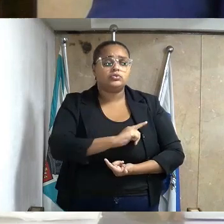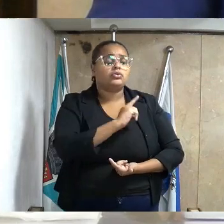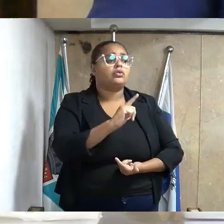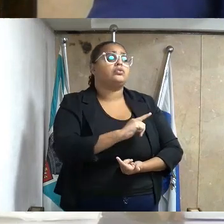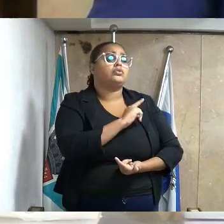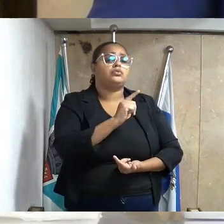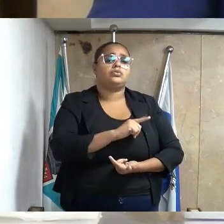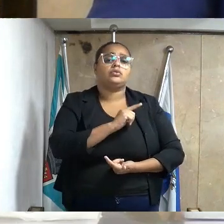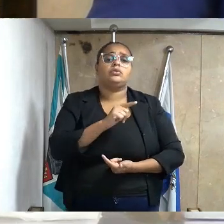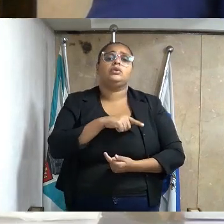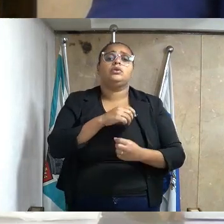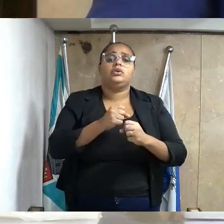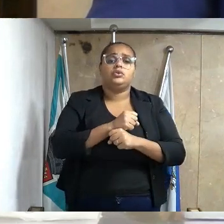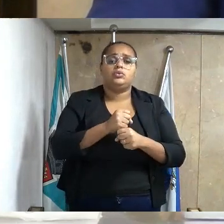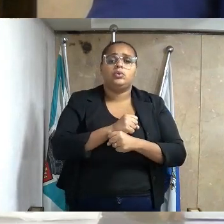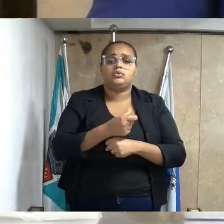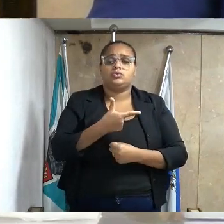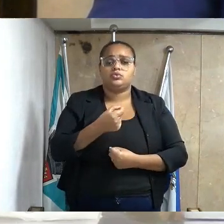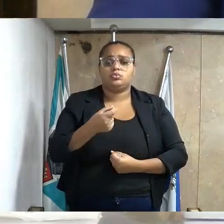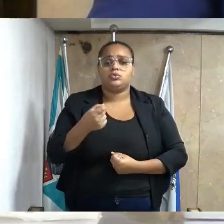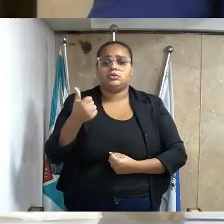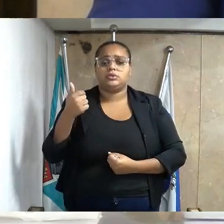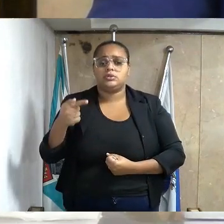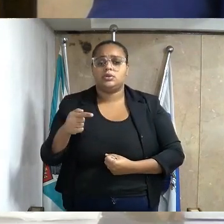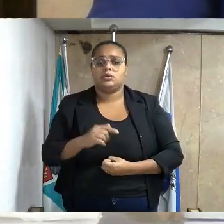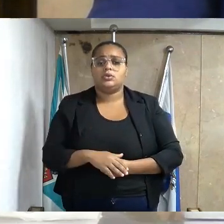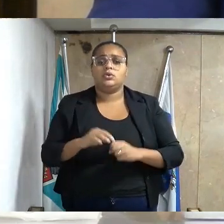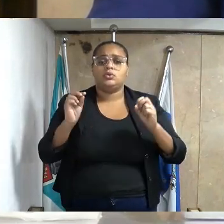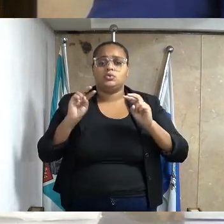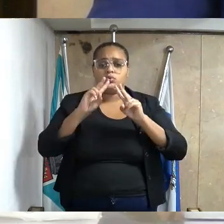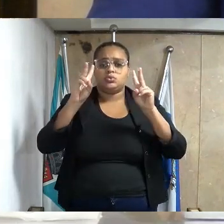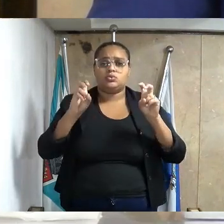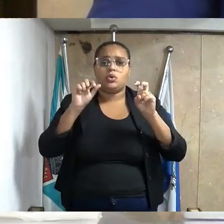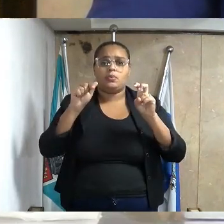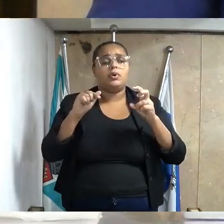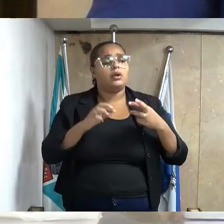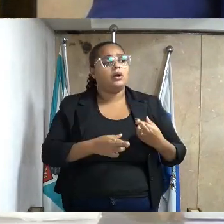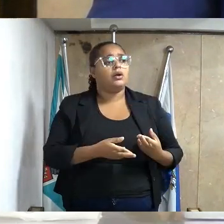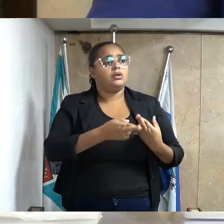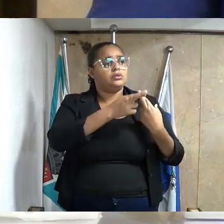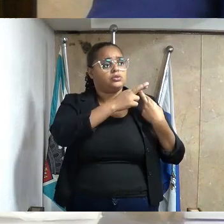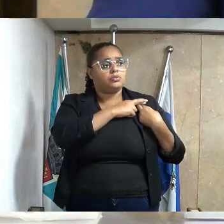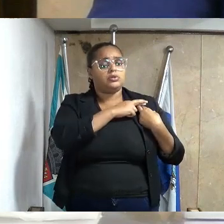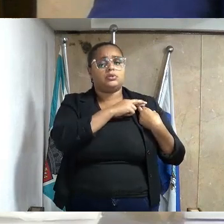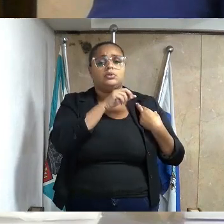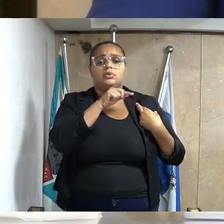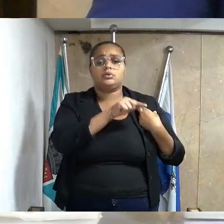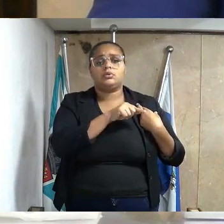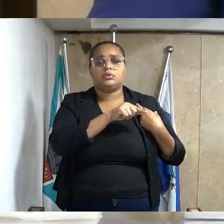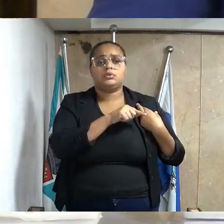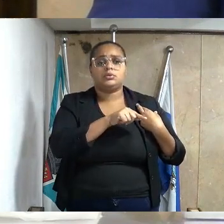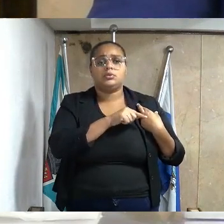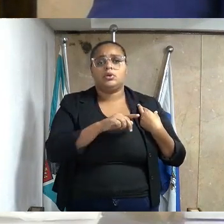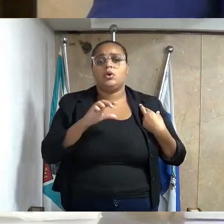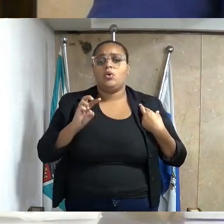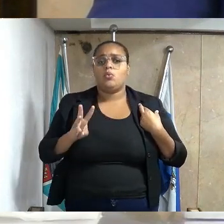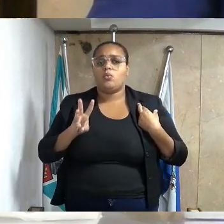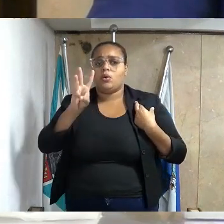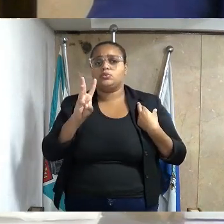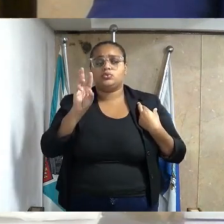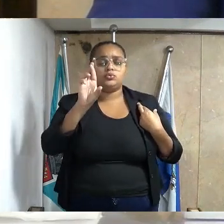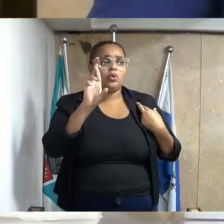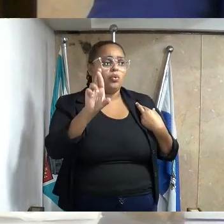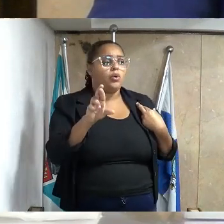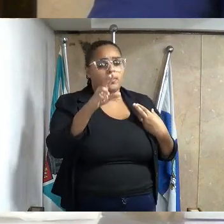ao exercício de 2007 sob a responsabilidade solidária do senhor Washington Reis de